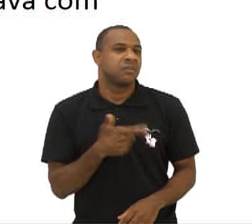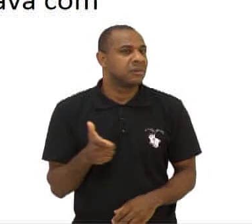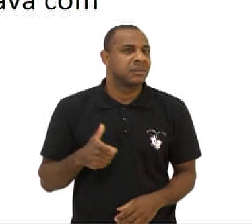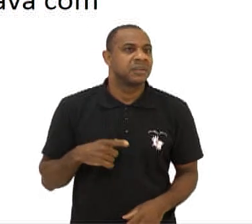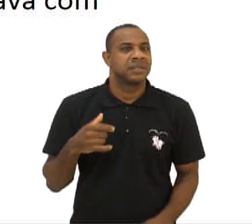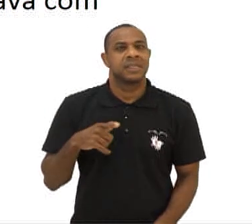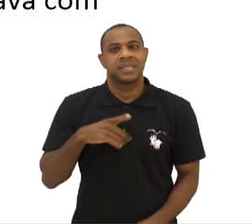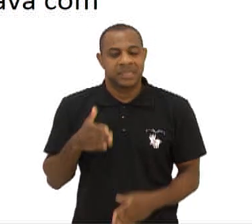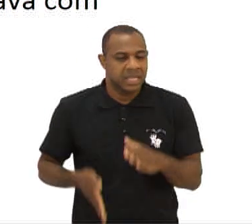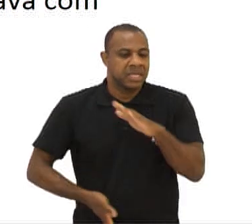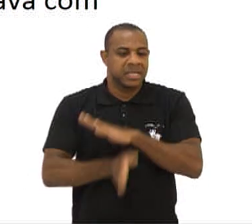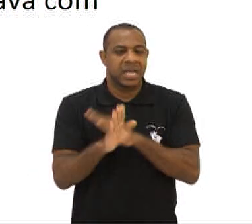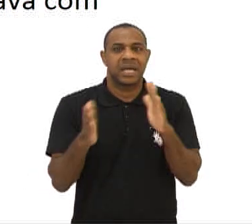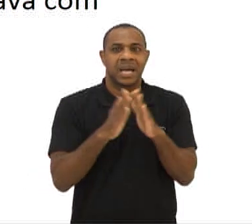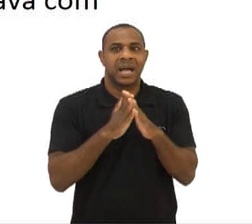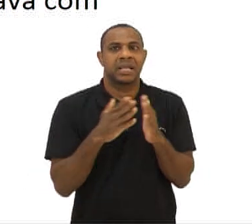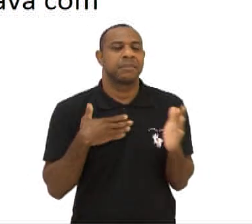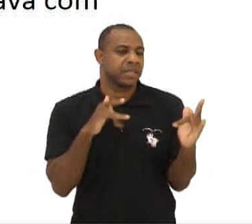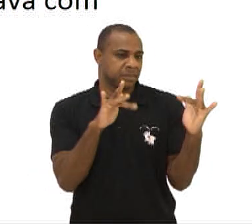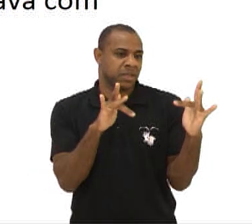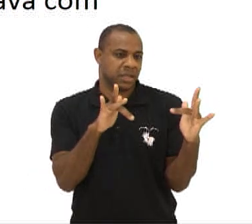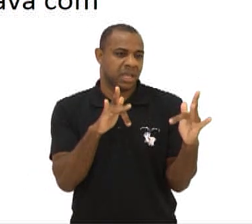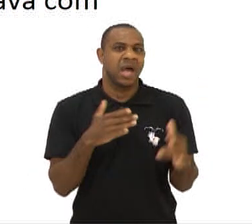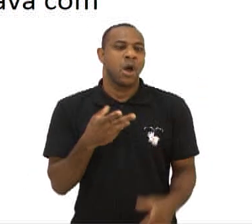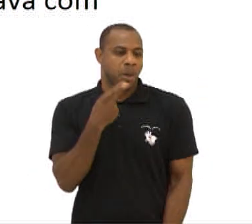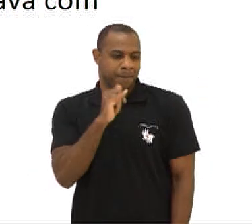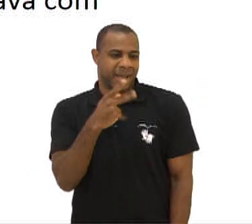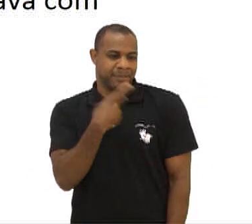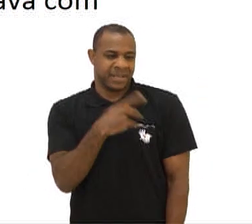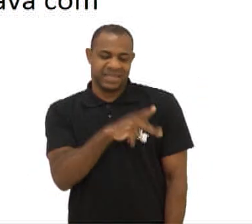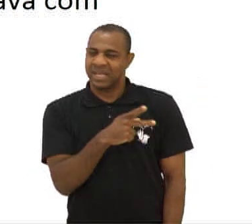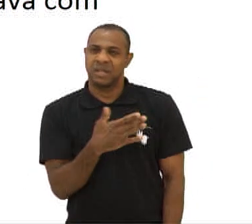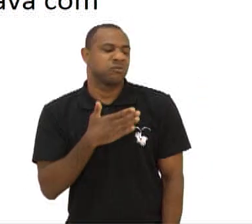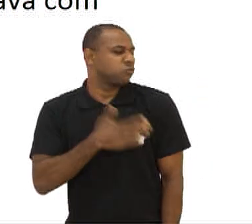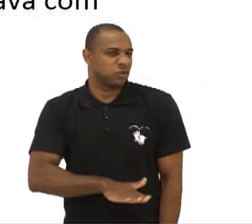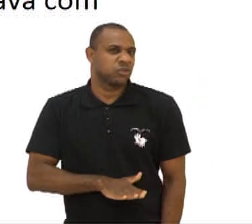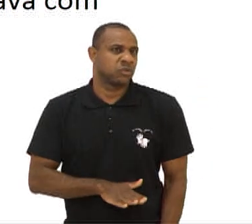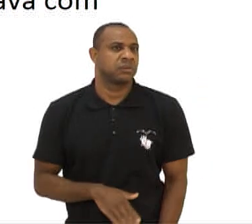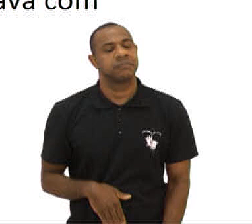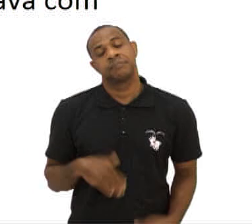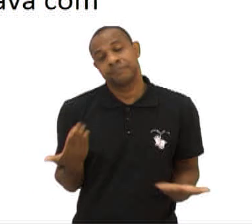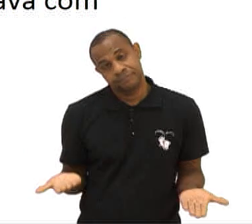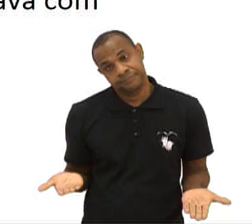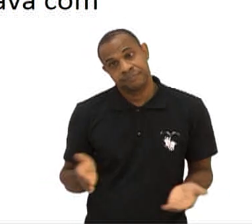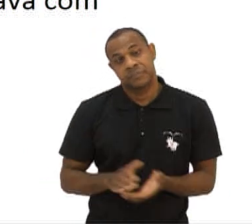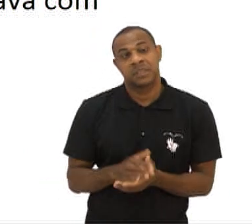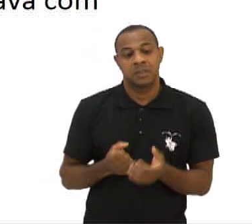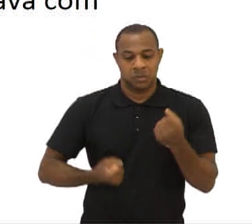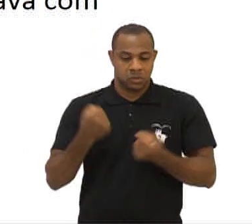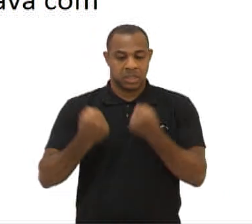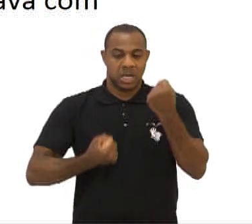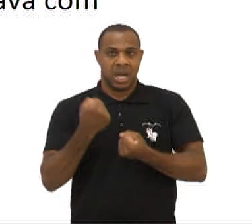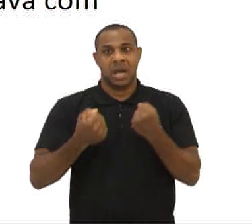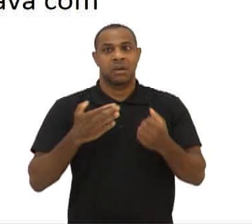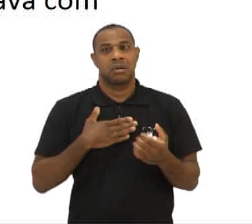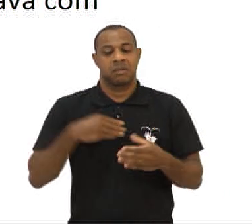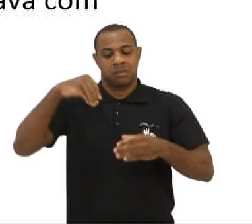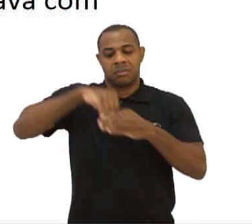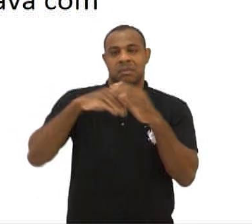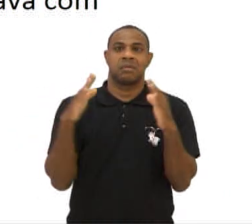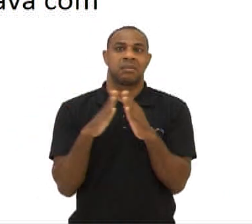ir à casa da minha namorada e o pai dela não gostou. Cris Atoki continuou. O carro virou sua casa